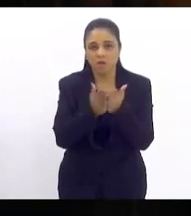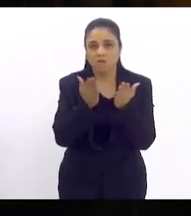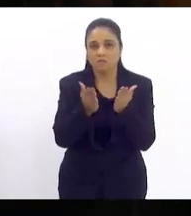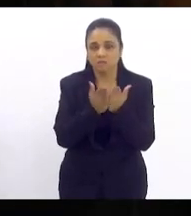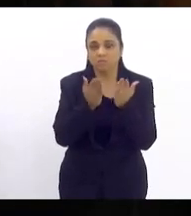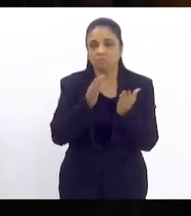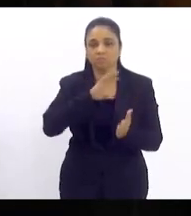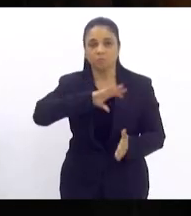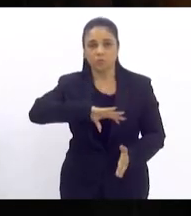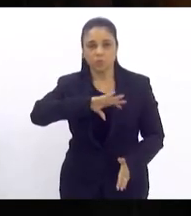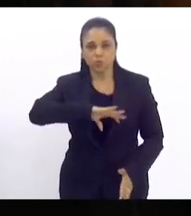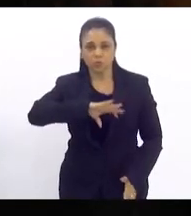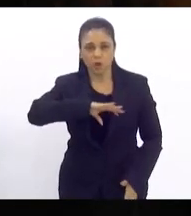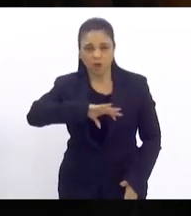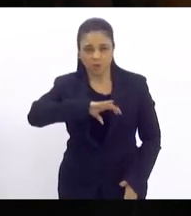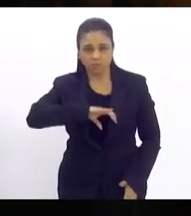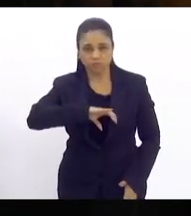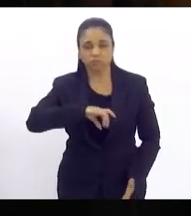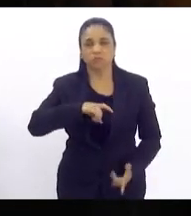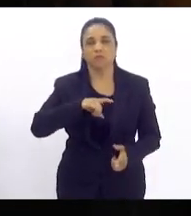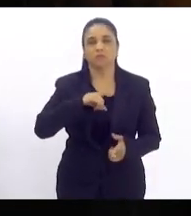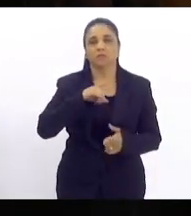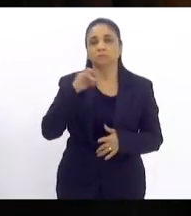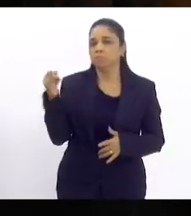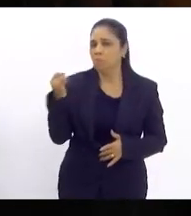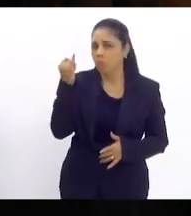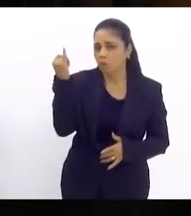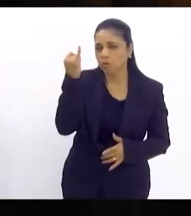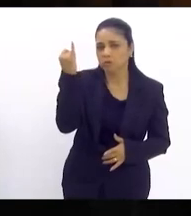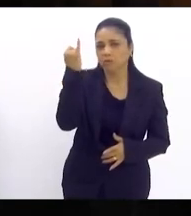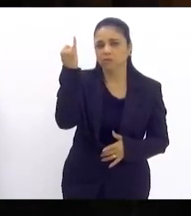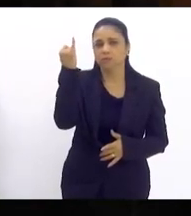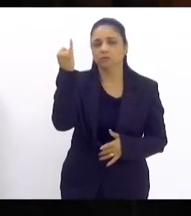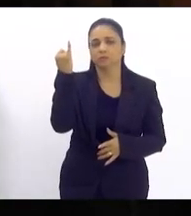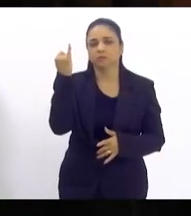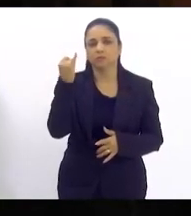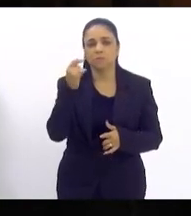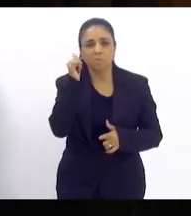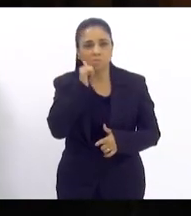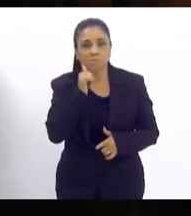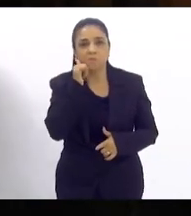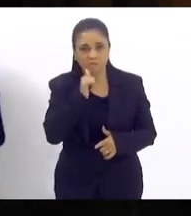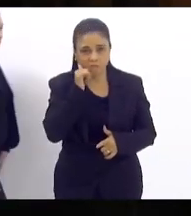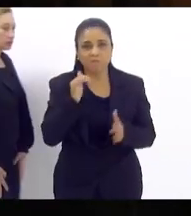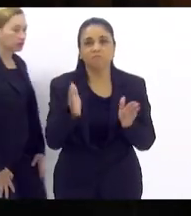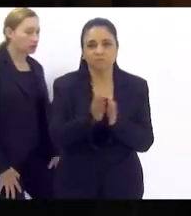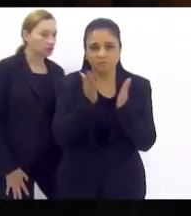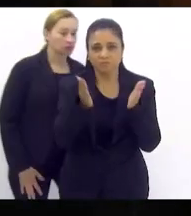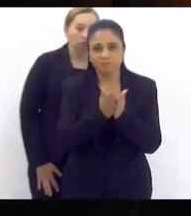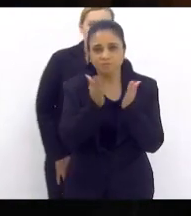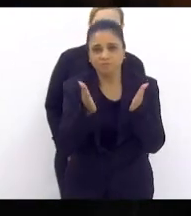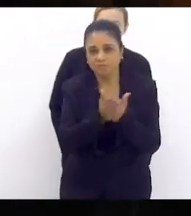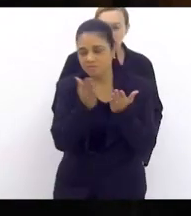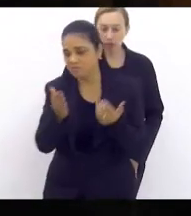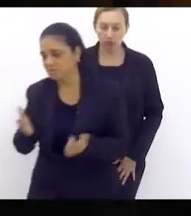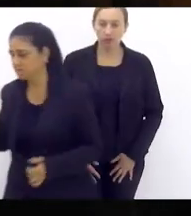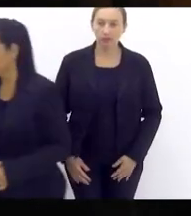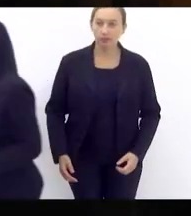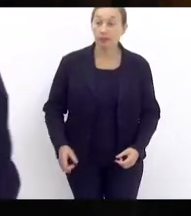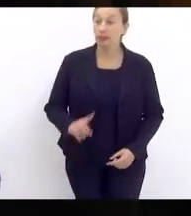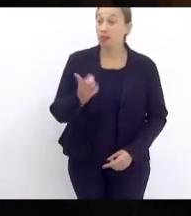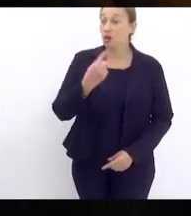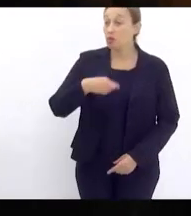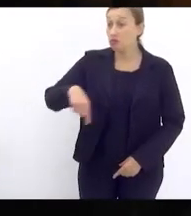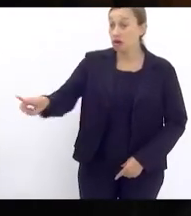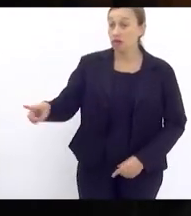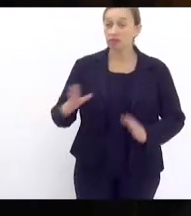um debate muito importante já que a gente tem aí meninas pobres que não vão a